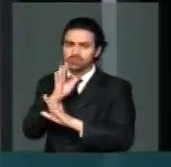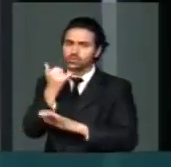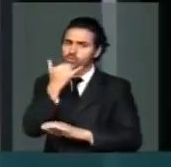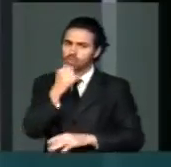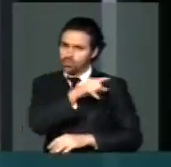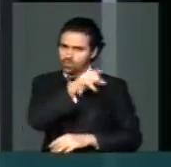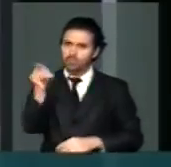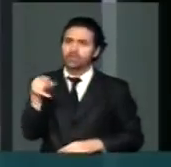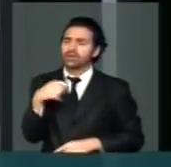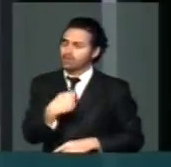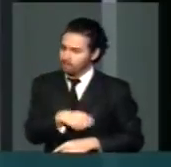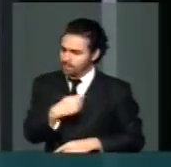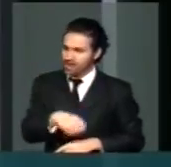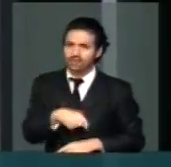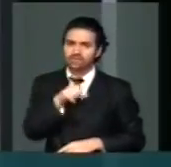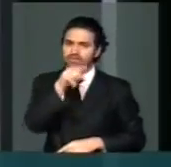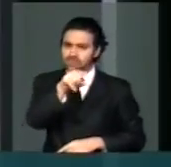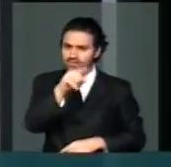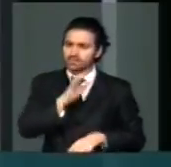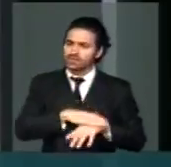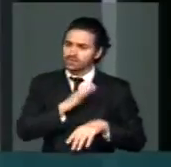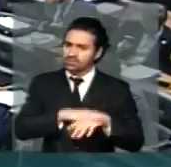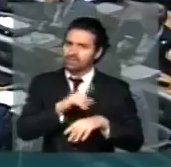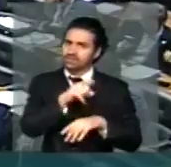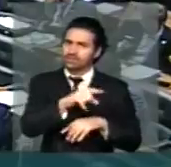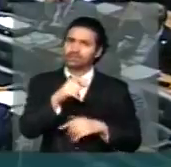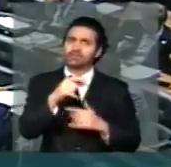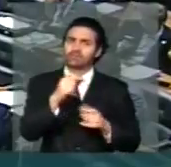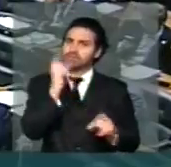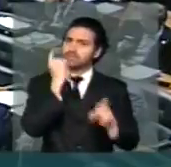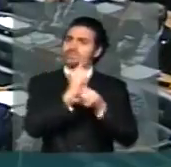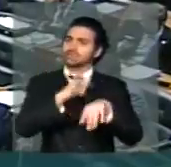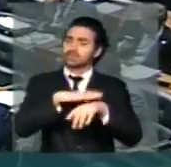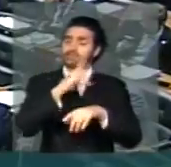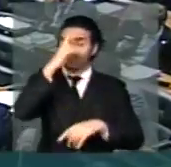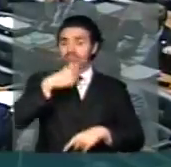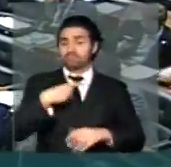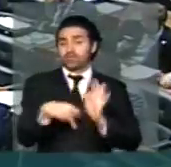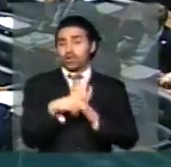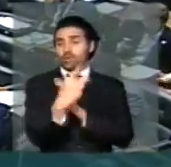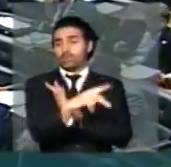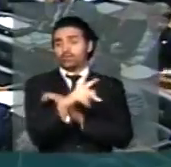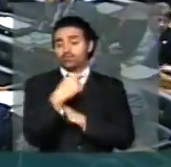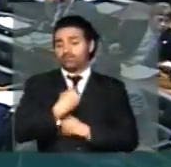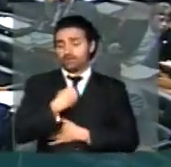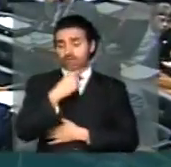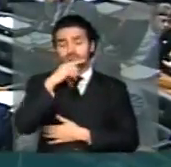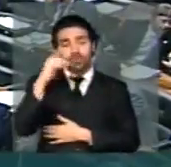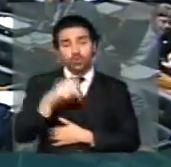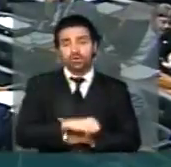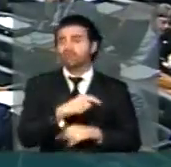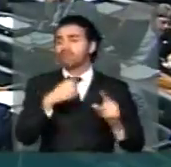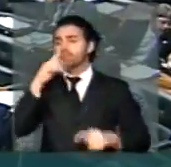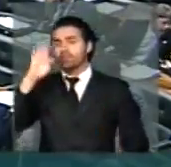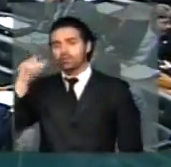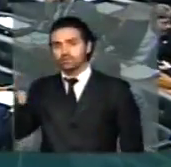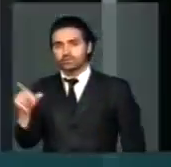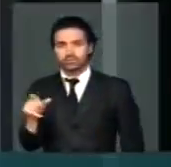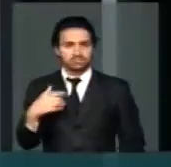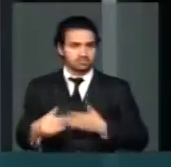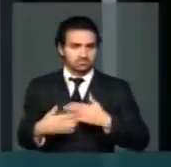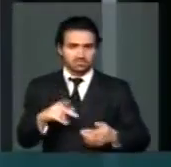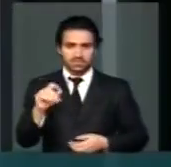primeiro. Olhem-se no espelho primeiro e não venham acusar homens e de mulheres de bem, ou que já foram tucanos, ou que